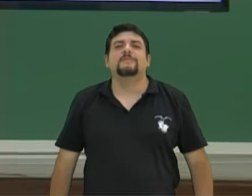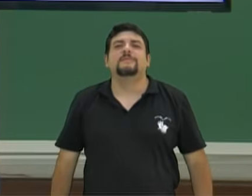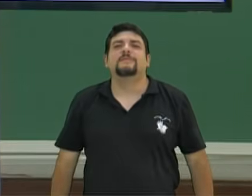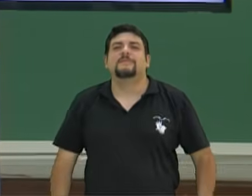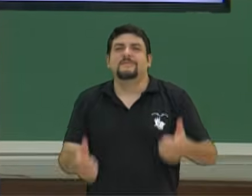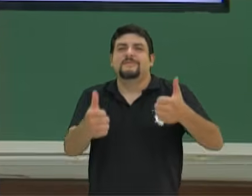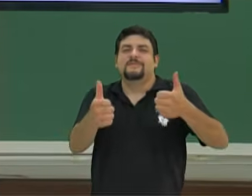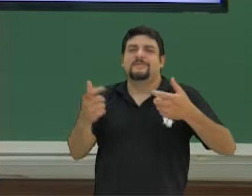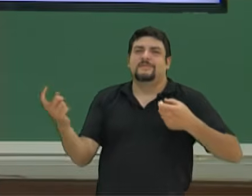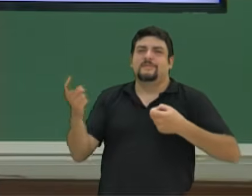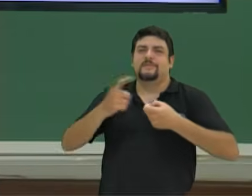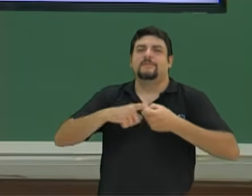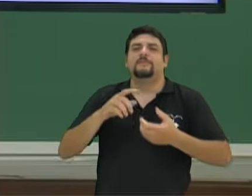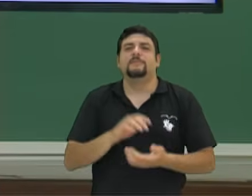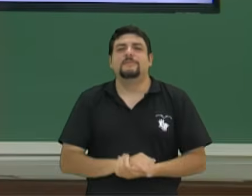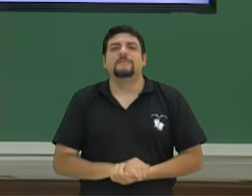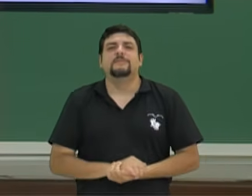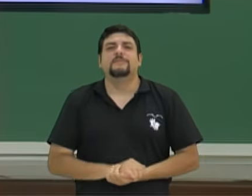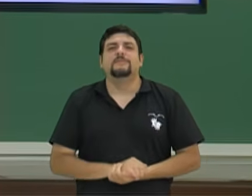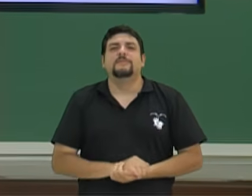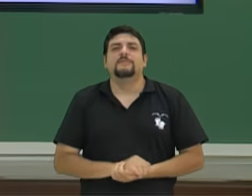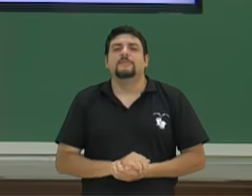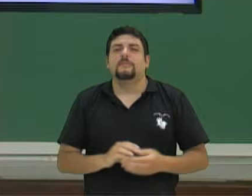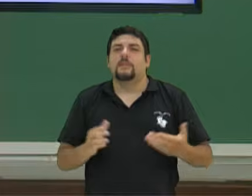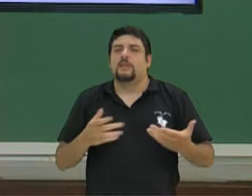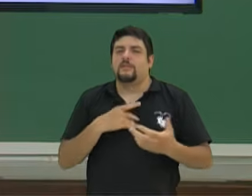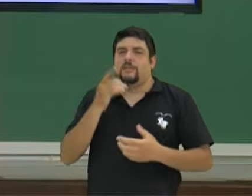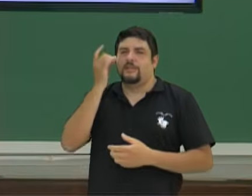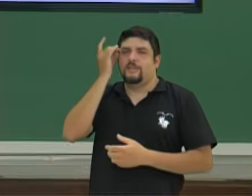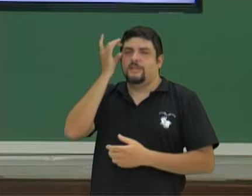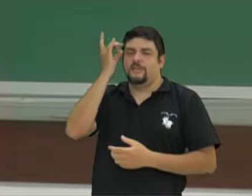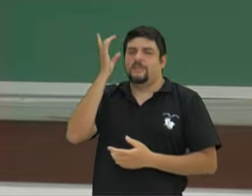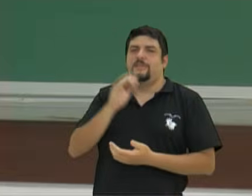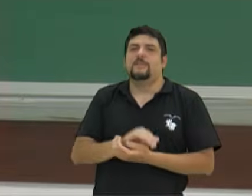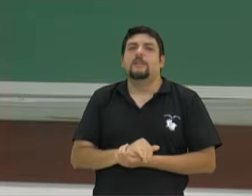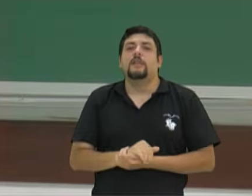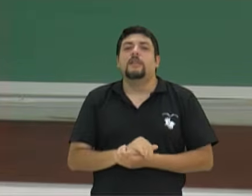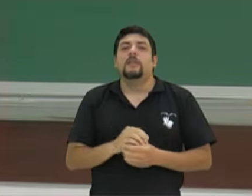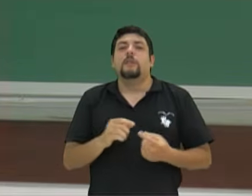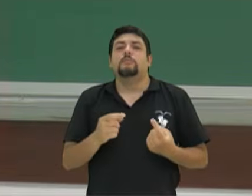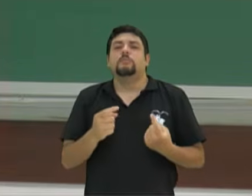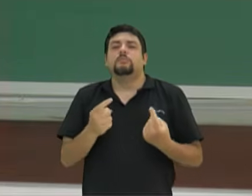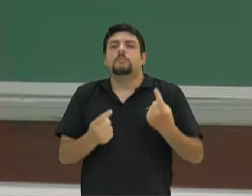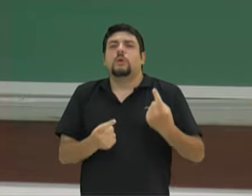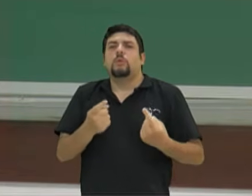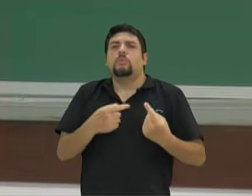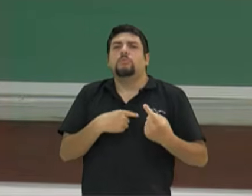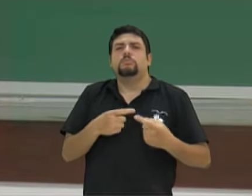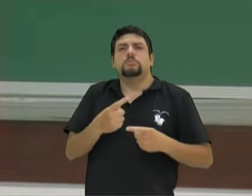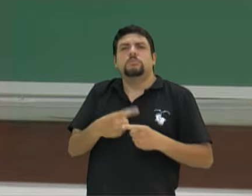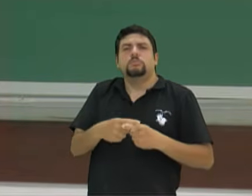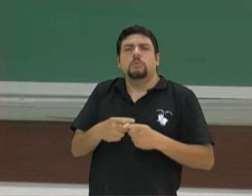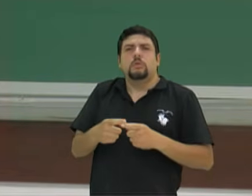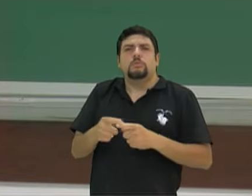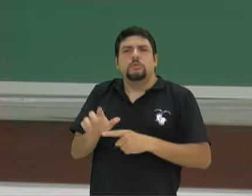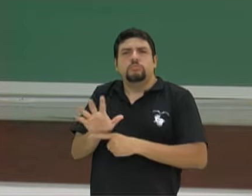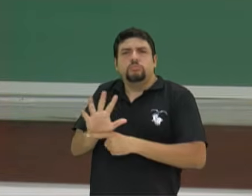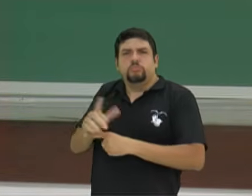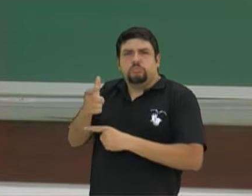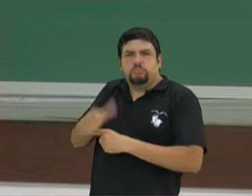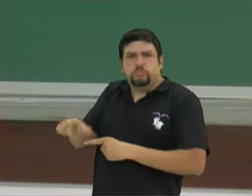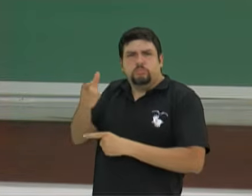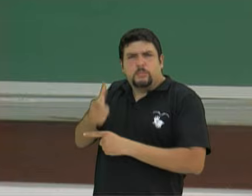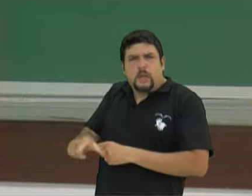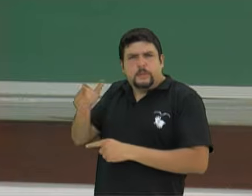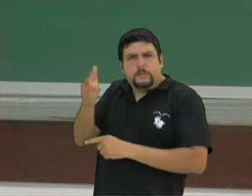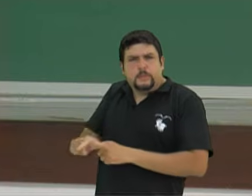Estamos de volta aqui, pessoal. Então, olha, essa é fácil, essa questão aqui. Qual o fator que fez aumentar a demanda dos filmes? Lógico que foi a regulamentação